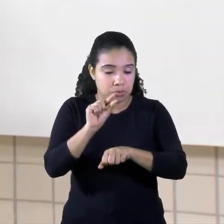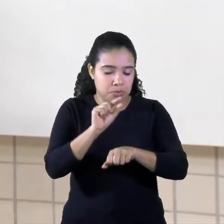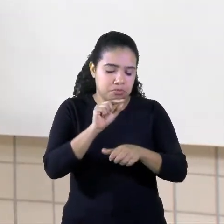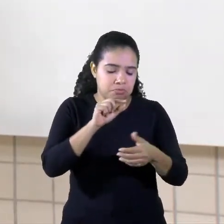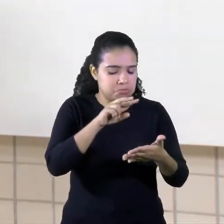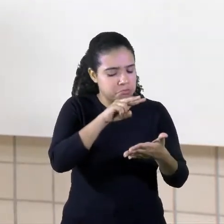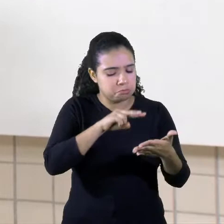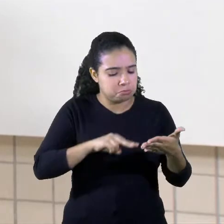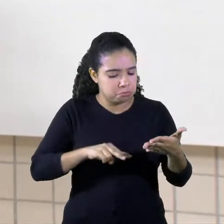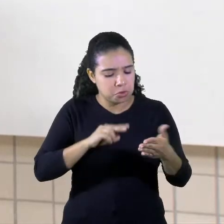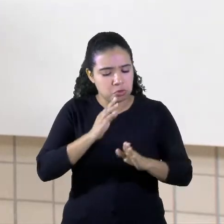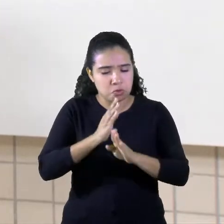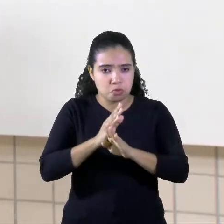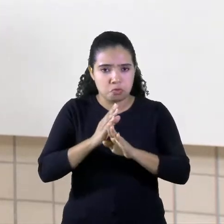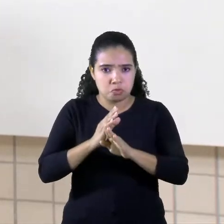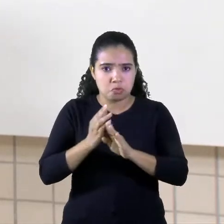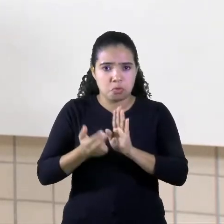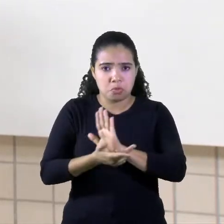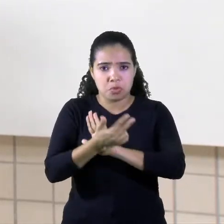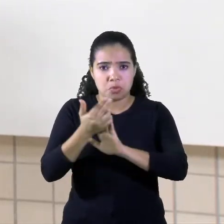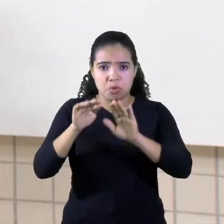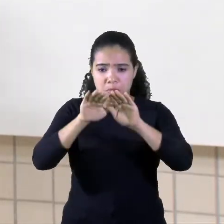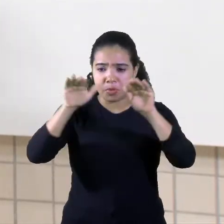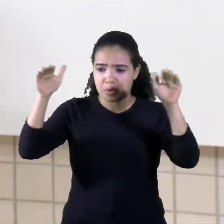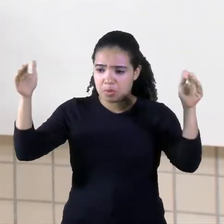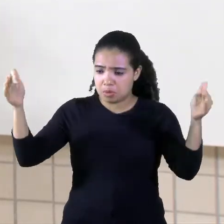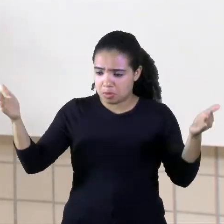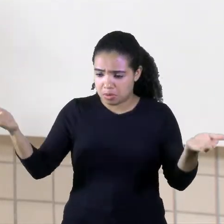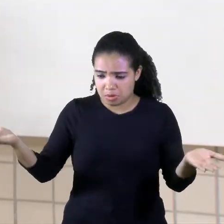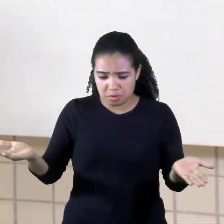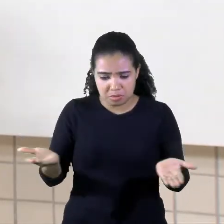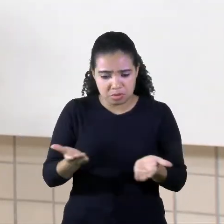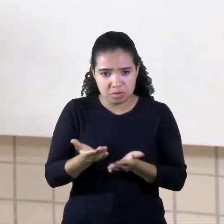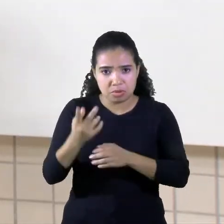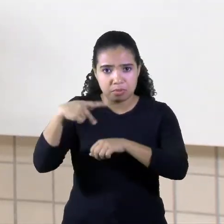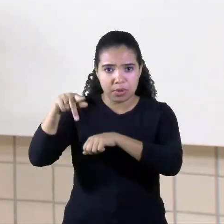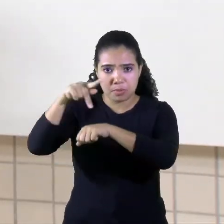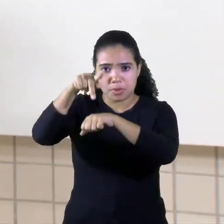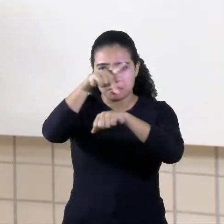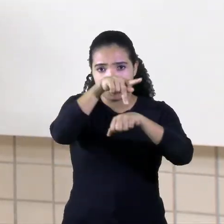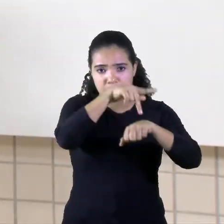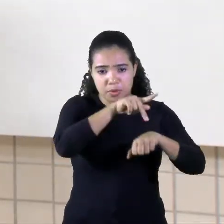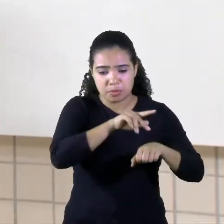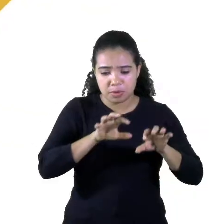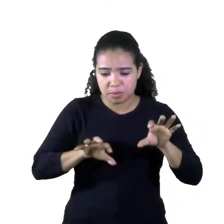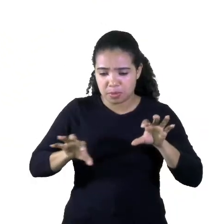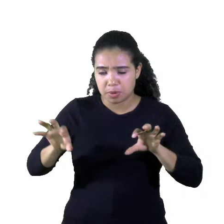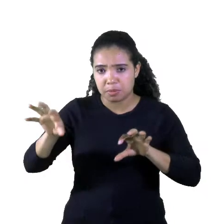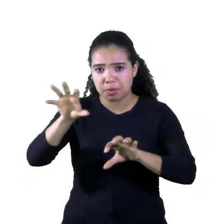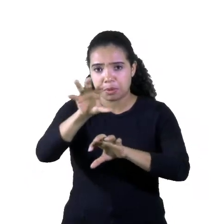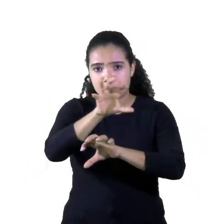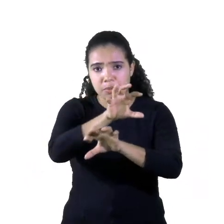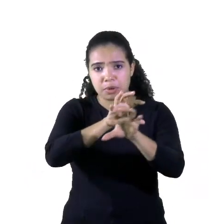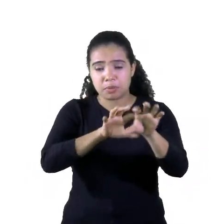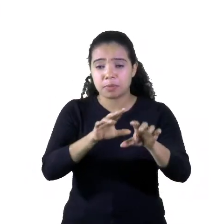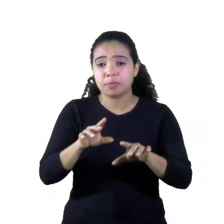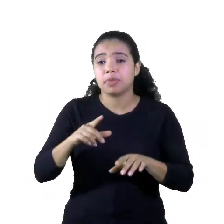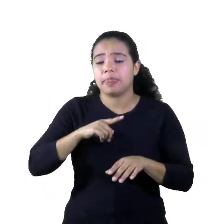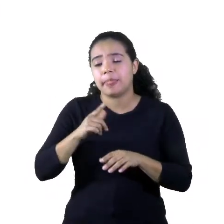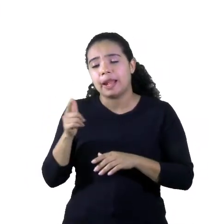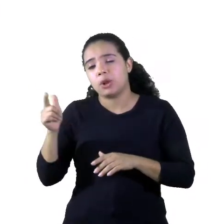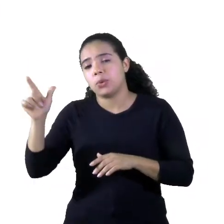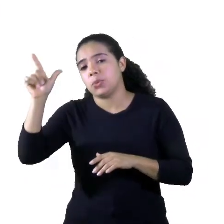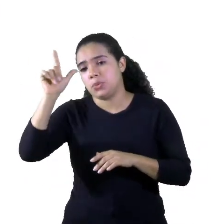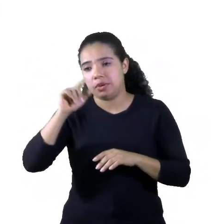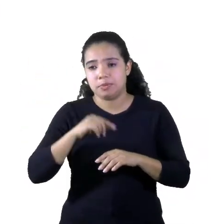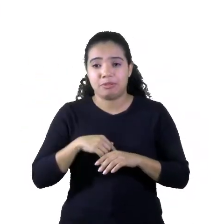encontre um mapa mundi. Temos esse aqui, agora aparecendo na tela, mas você pode procurar outros mapas mundis. Esse